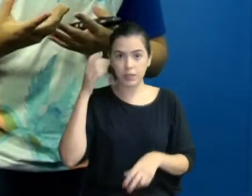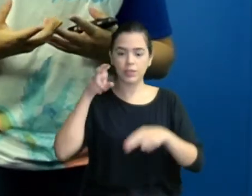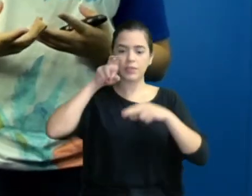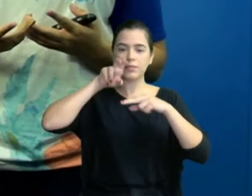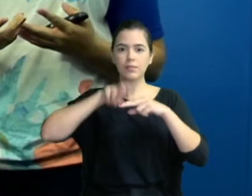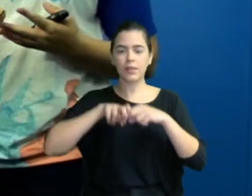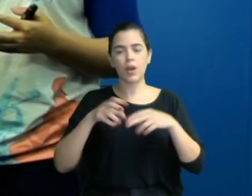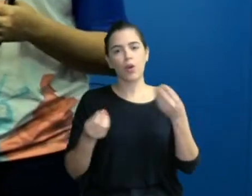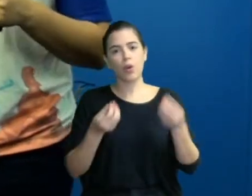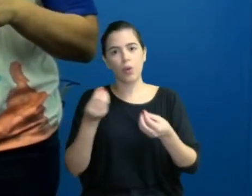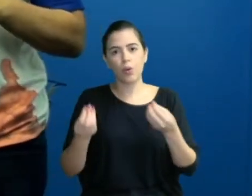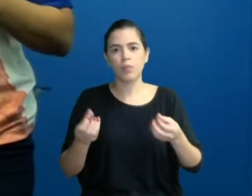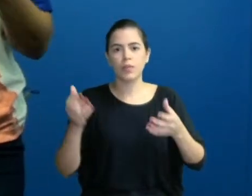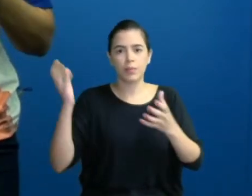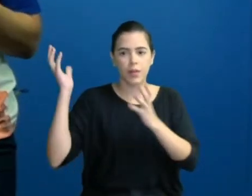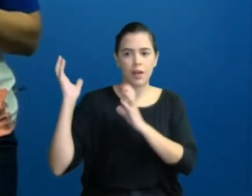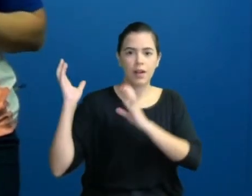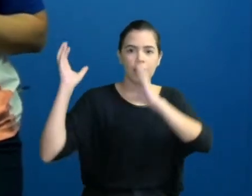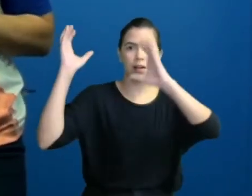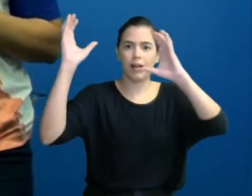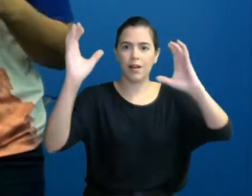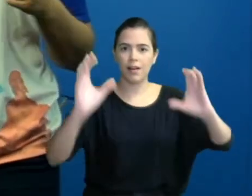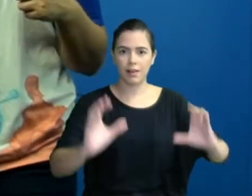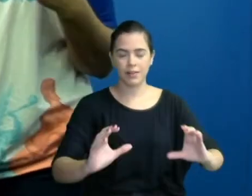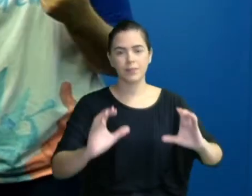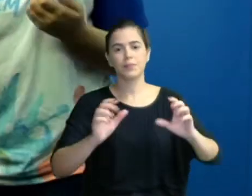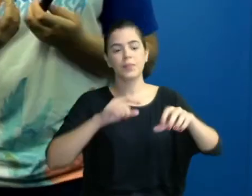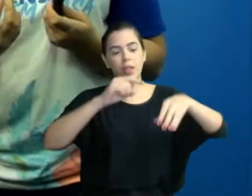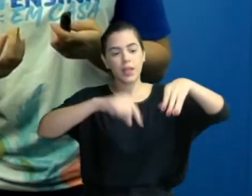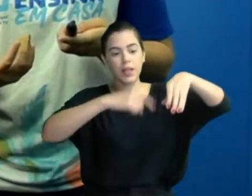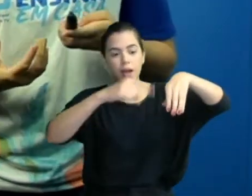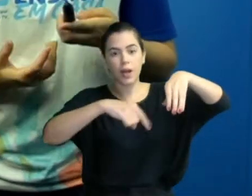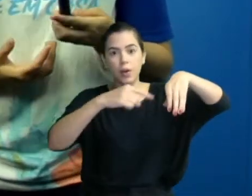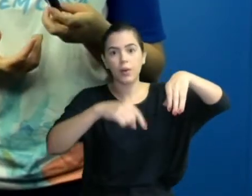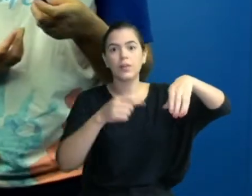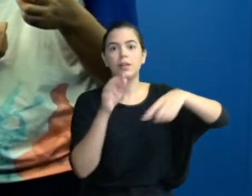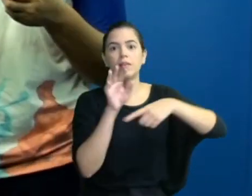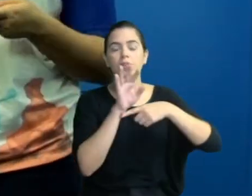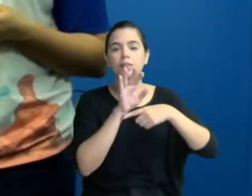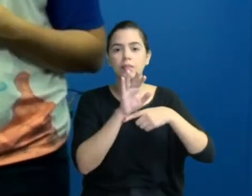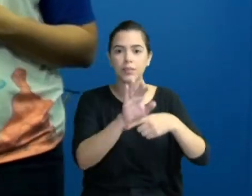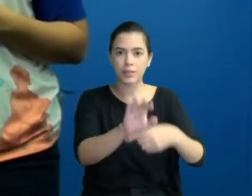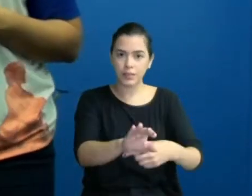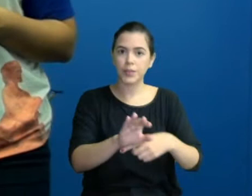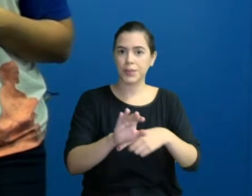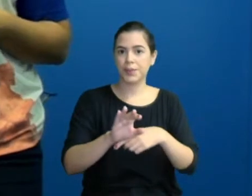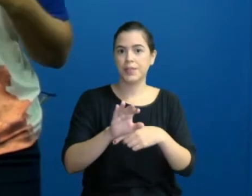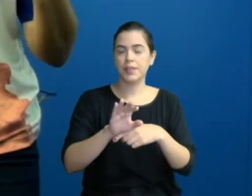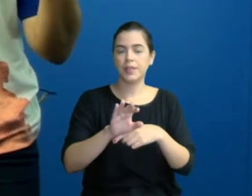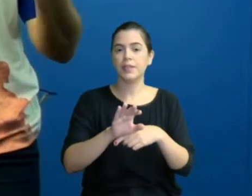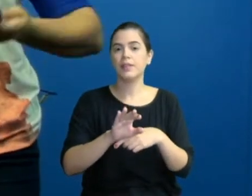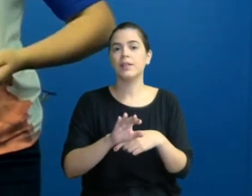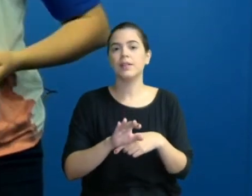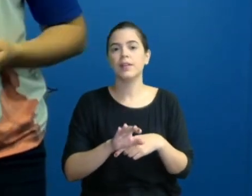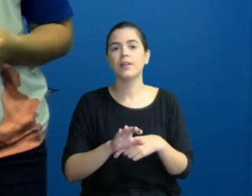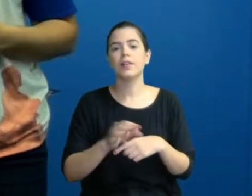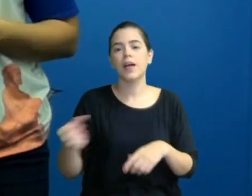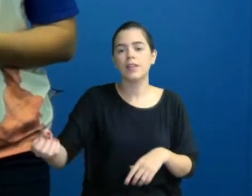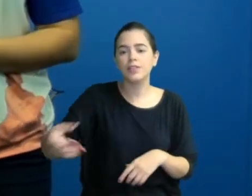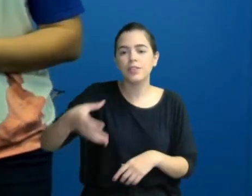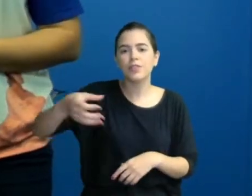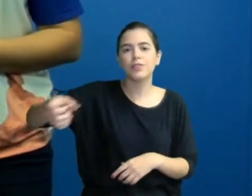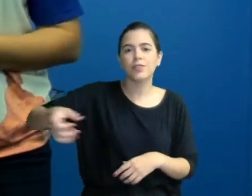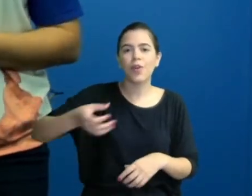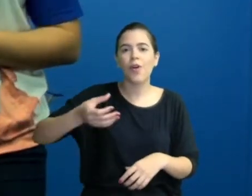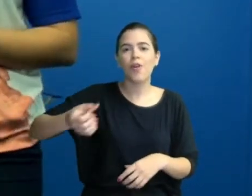também carga, tá certo? Enfim, então a roda ela vem ajudando muito a gente nas invenções